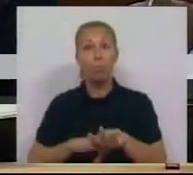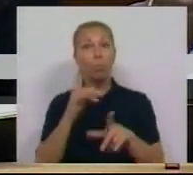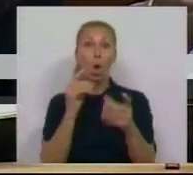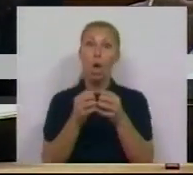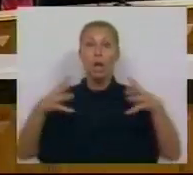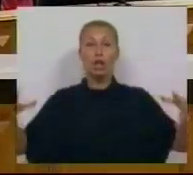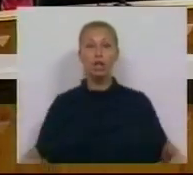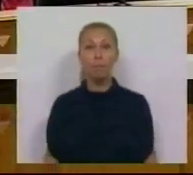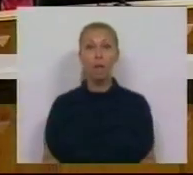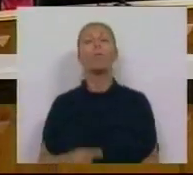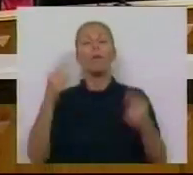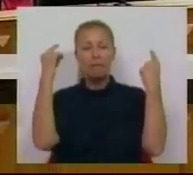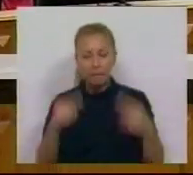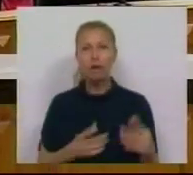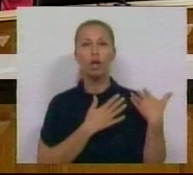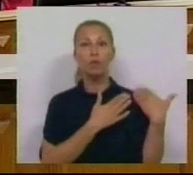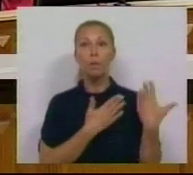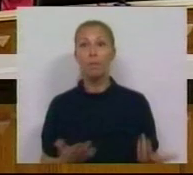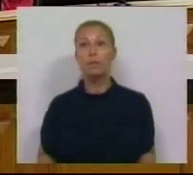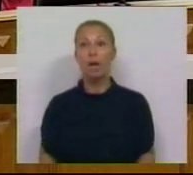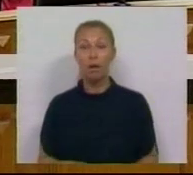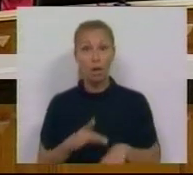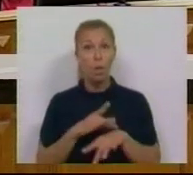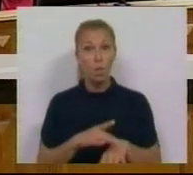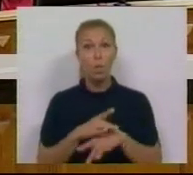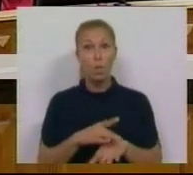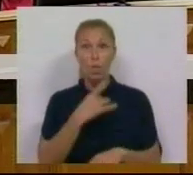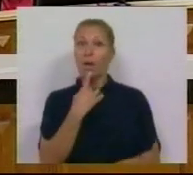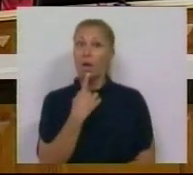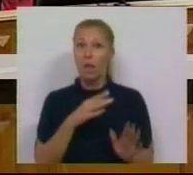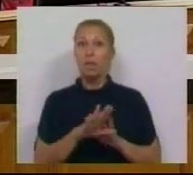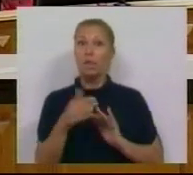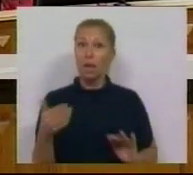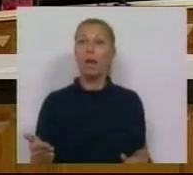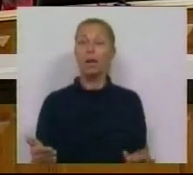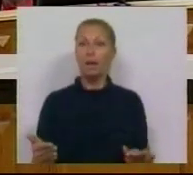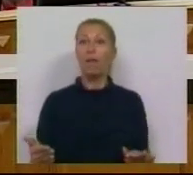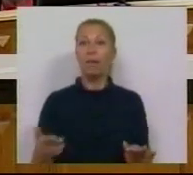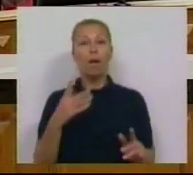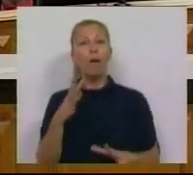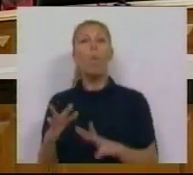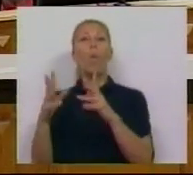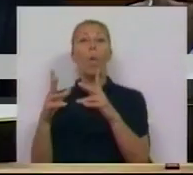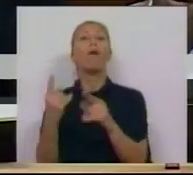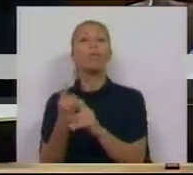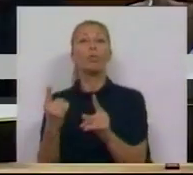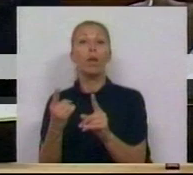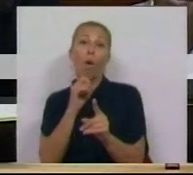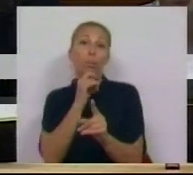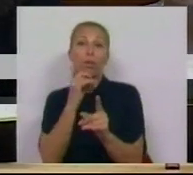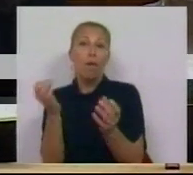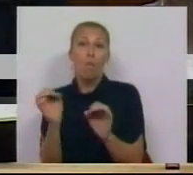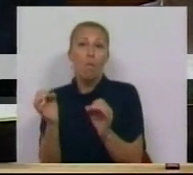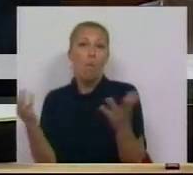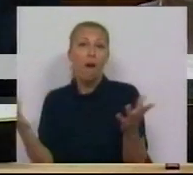Uma extrema-direita que cresce da falta de oportunidades, uma extrema-direita que